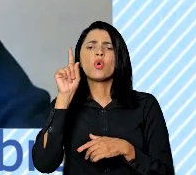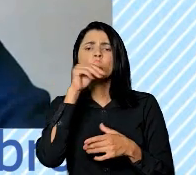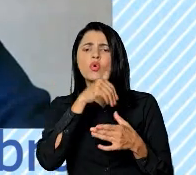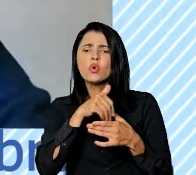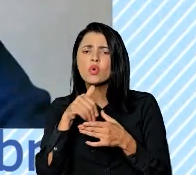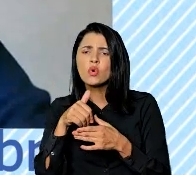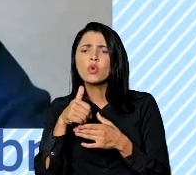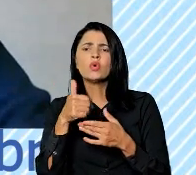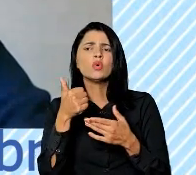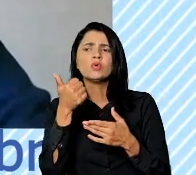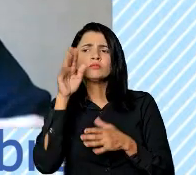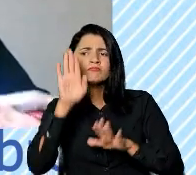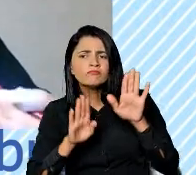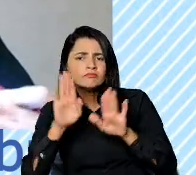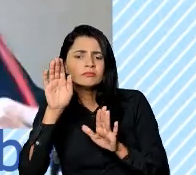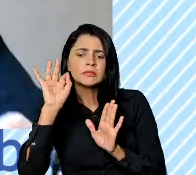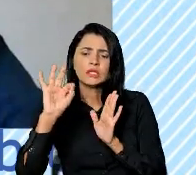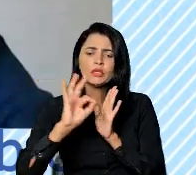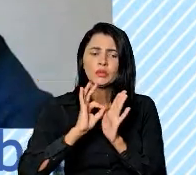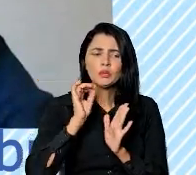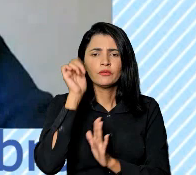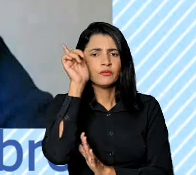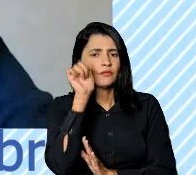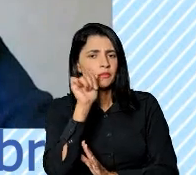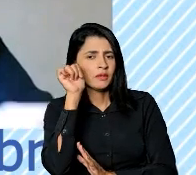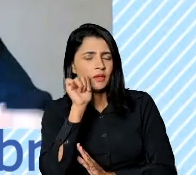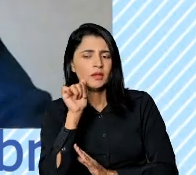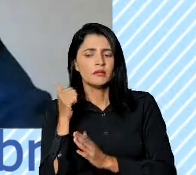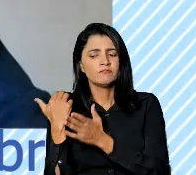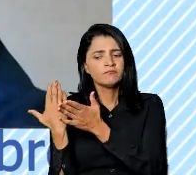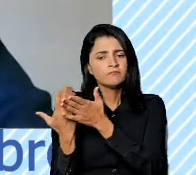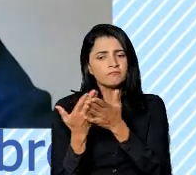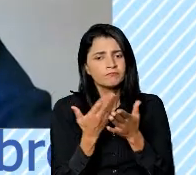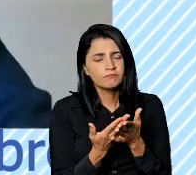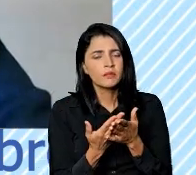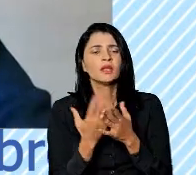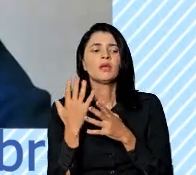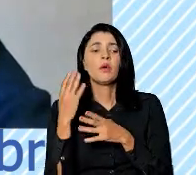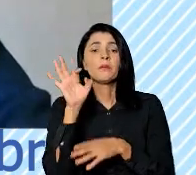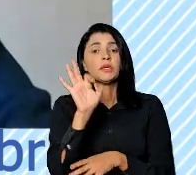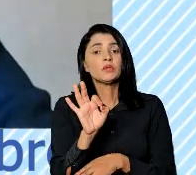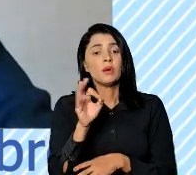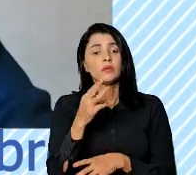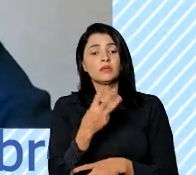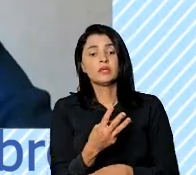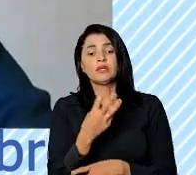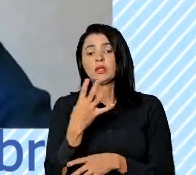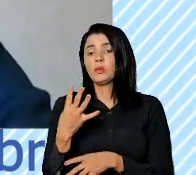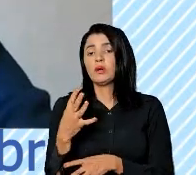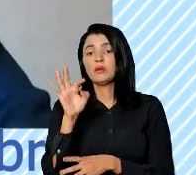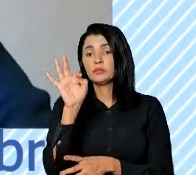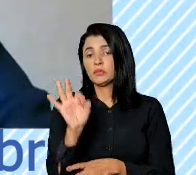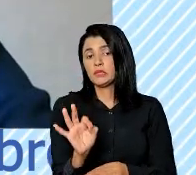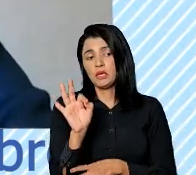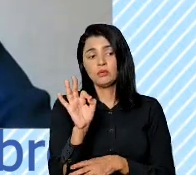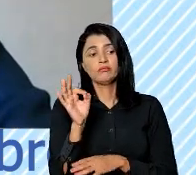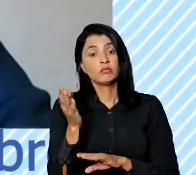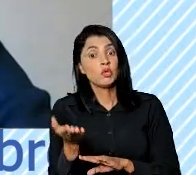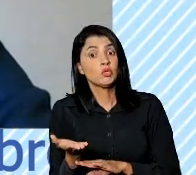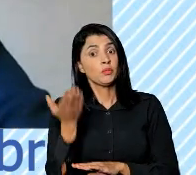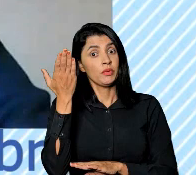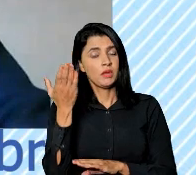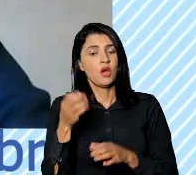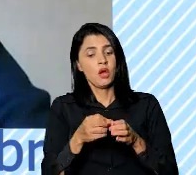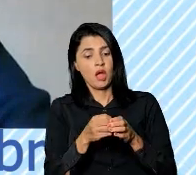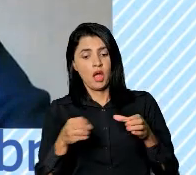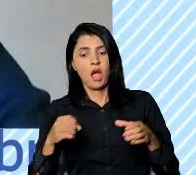Legislativo Municipal, o Parlamento vem sendo meu objeto de estudo, o percentual foi de 34%, ou seja, superior à cota de